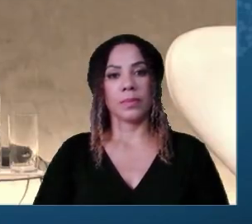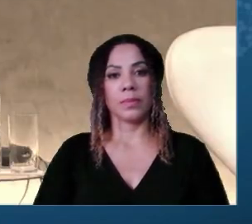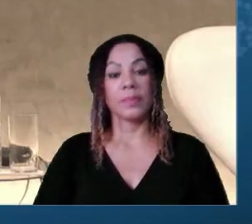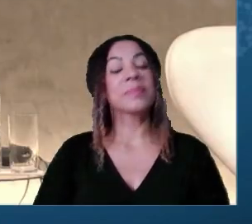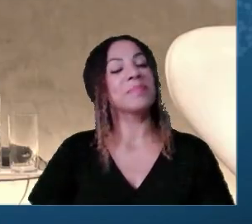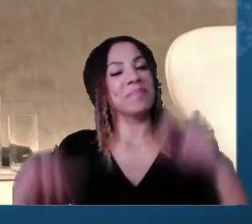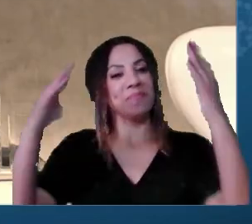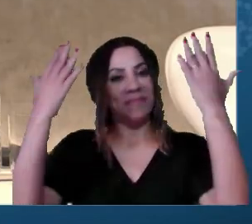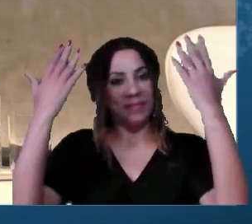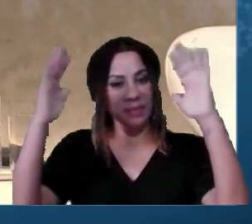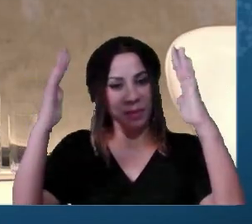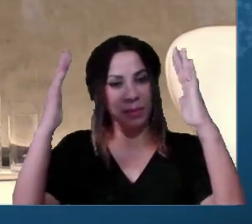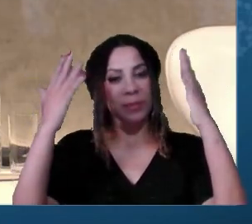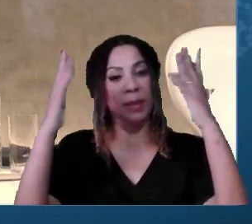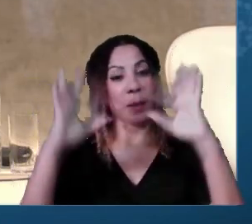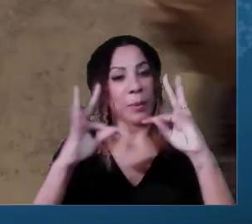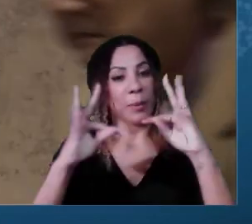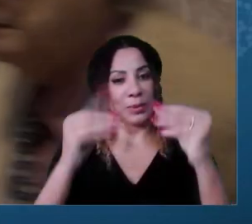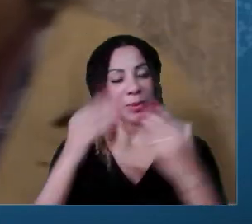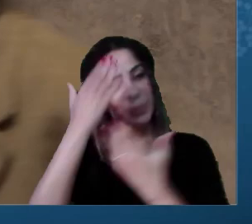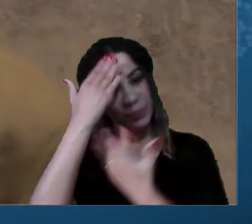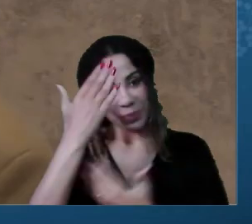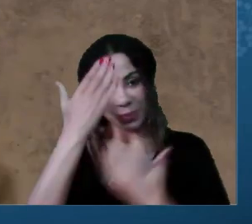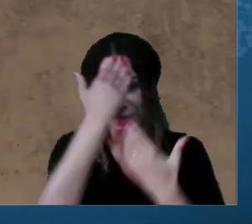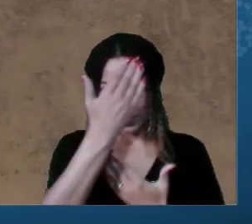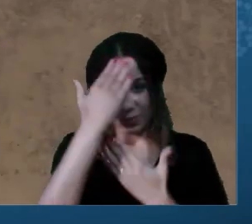Parabéns, parabéns por tudo. Parabéns.